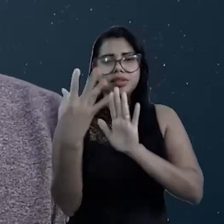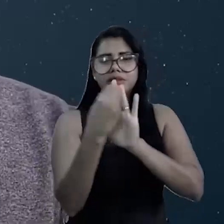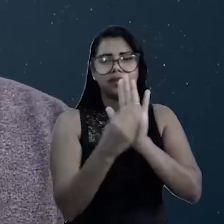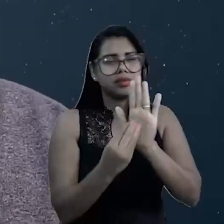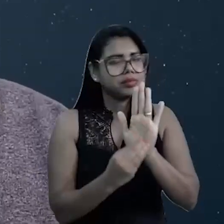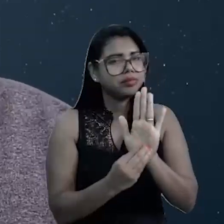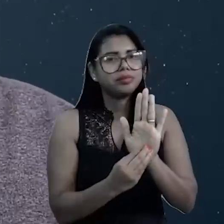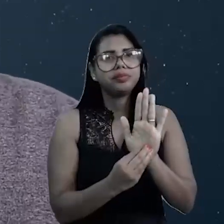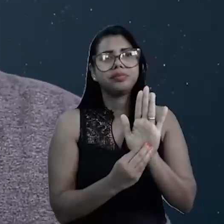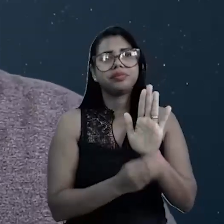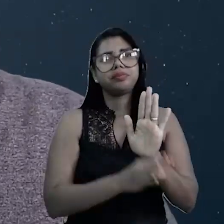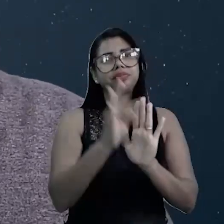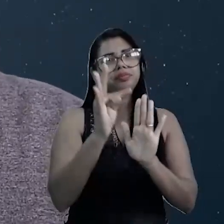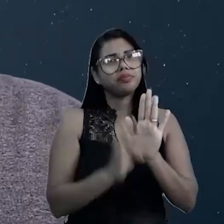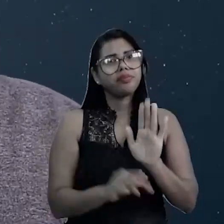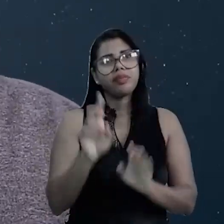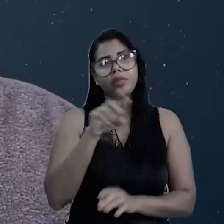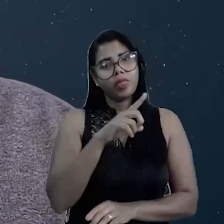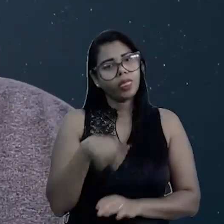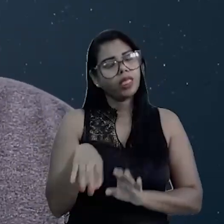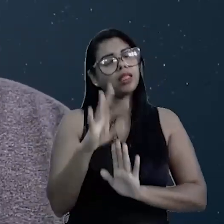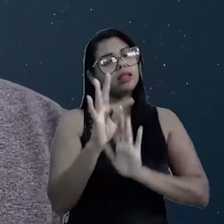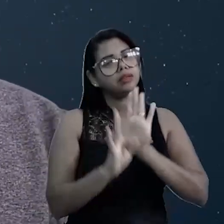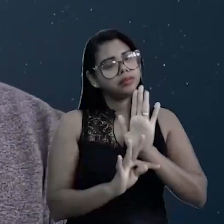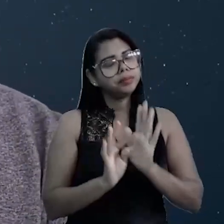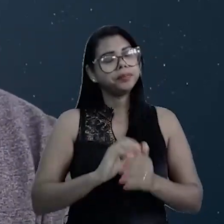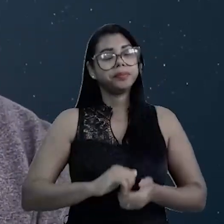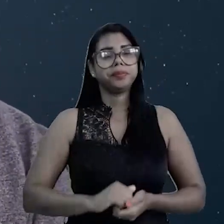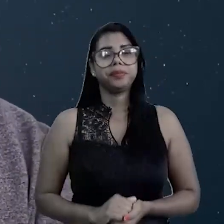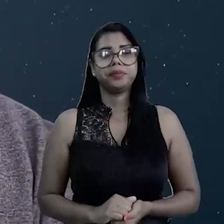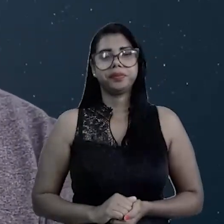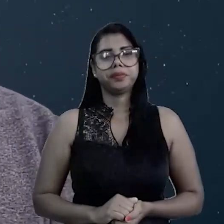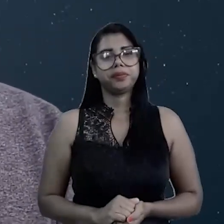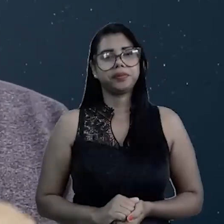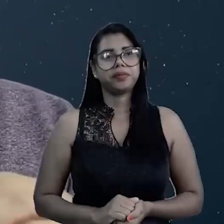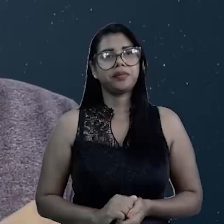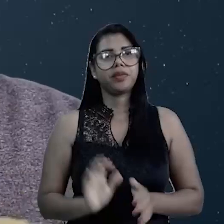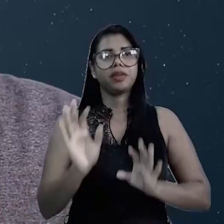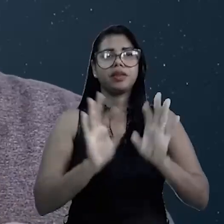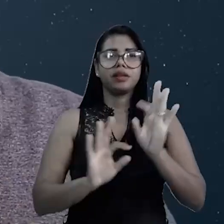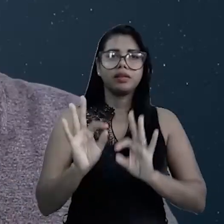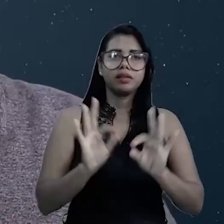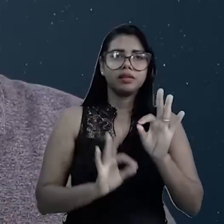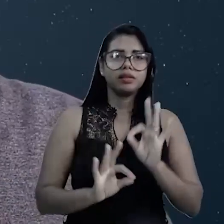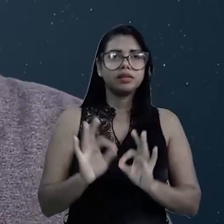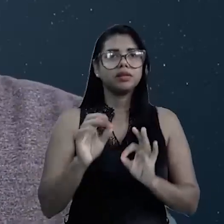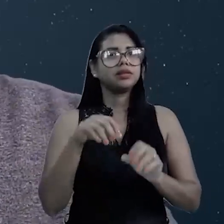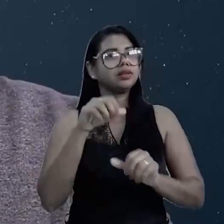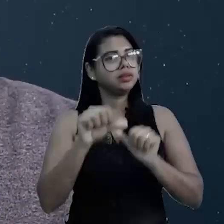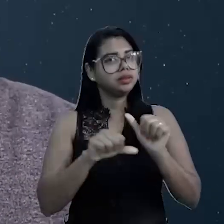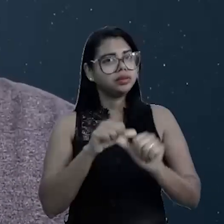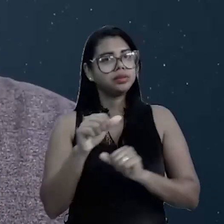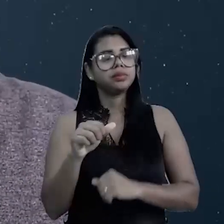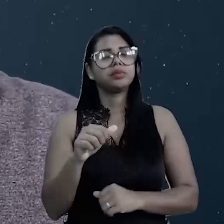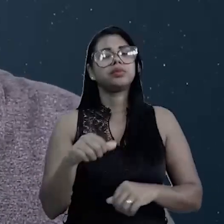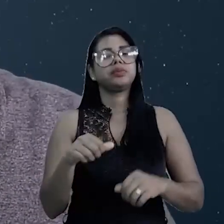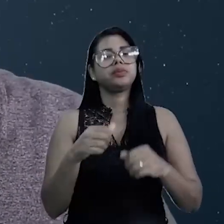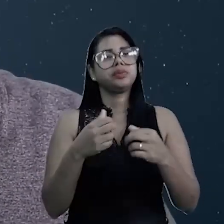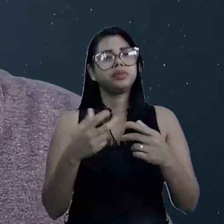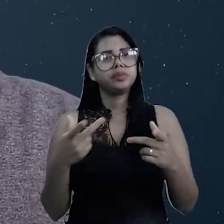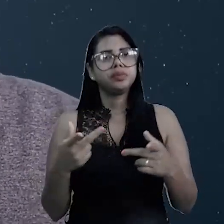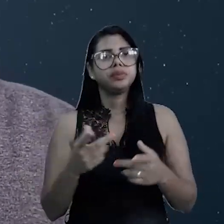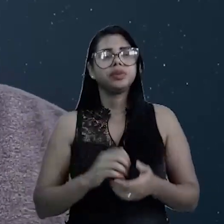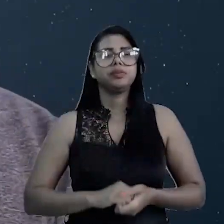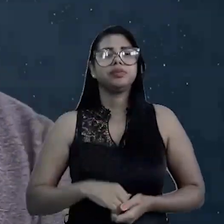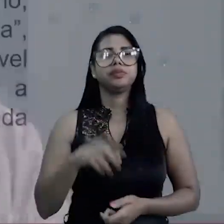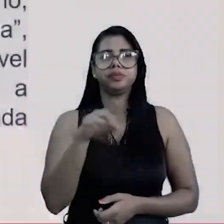Então, corta isso no teu texto, tá? Então, vai fazer esses ajustes aí. Se você estiver usando palavras como essa aí, pode cortar, tá?